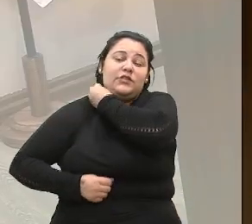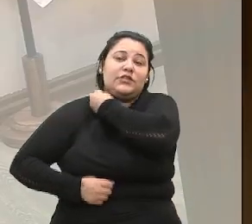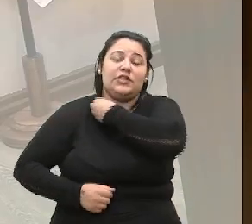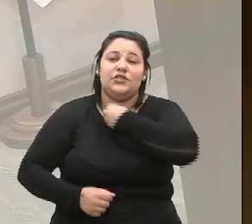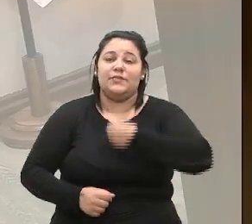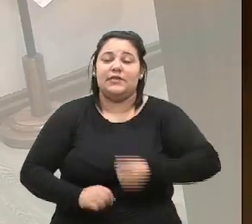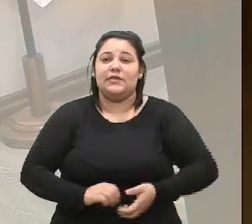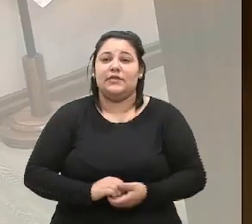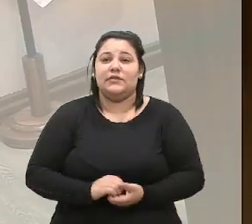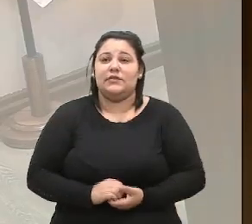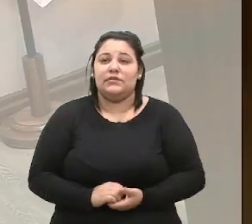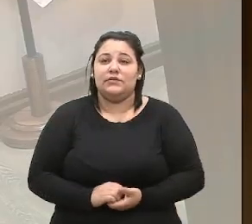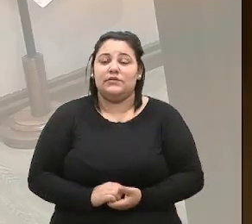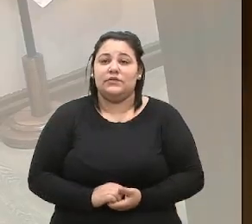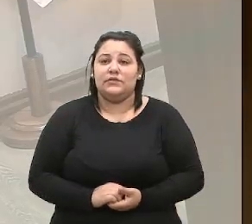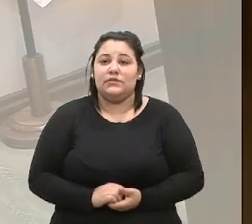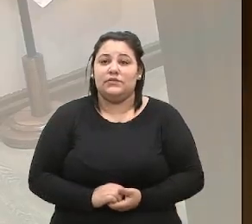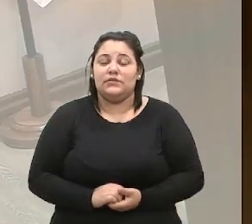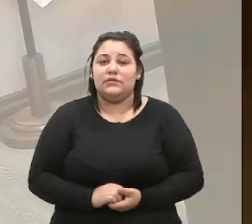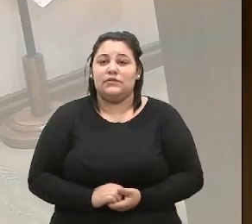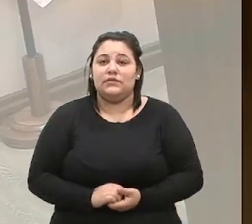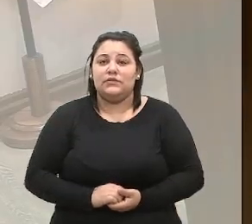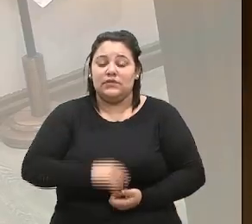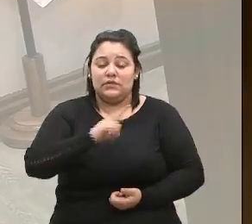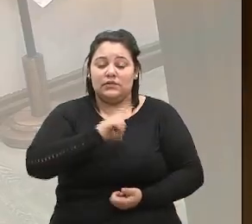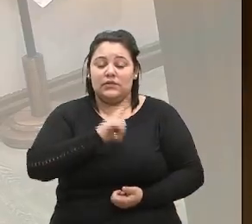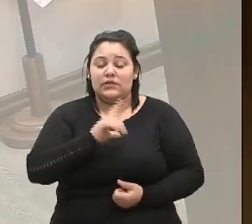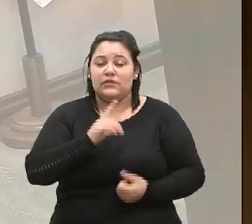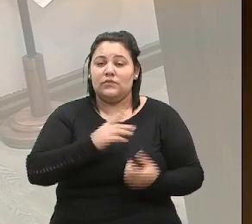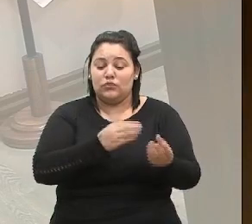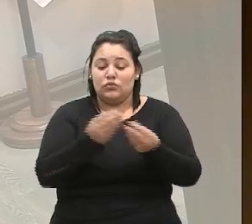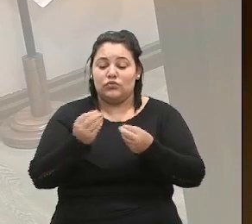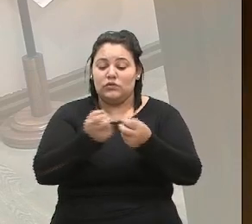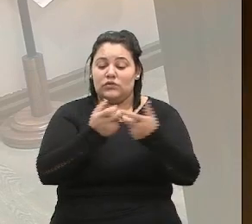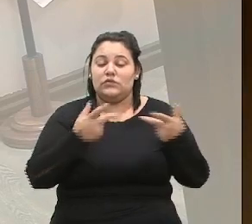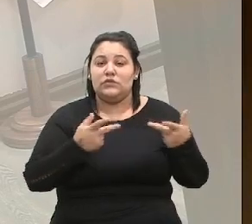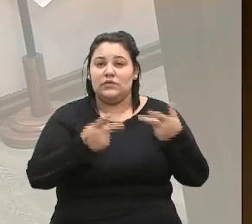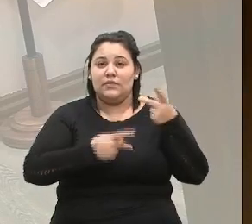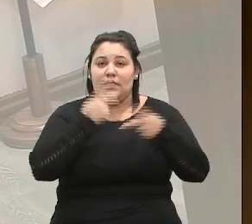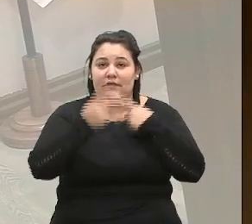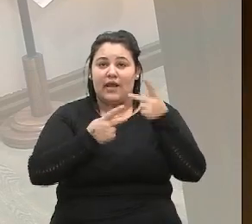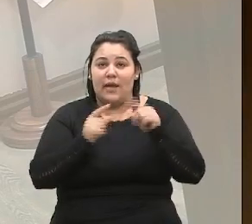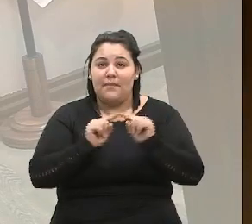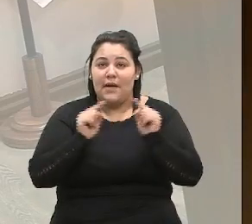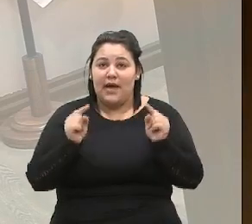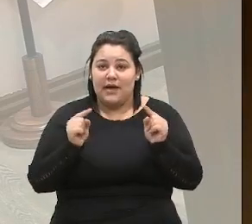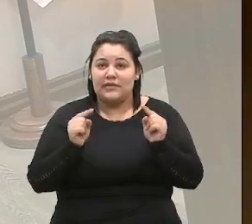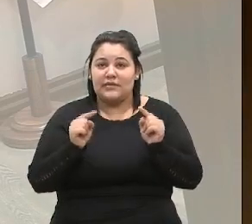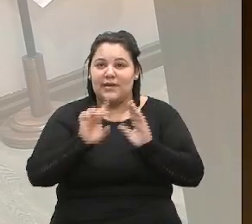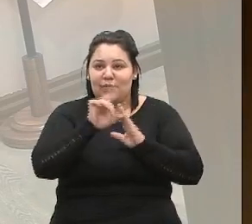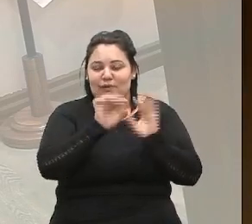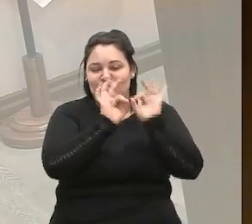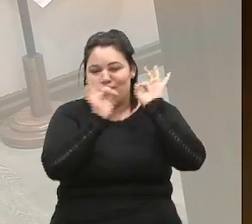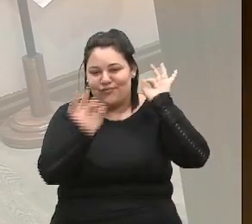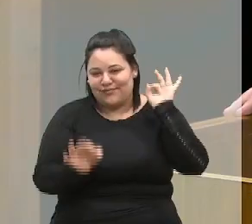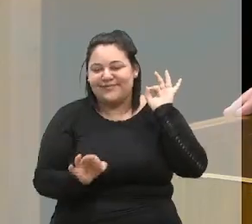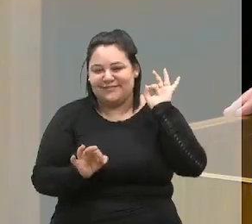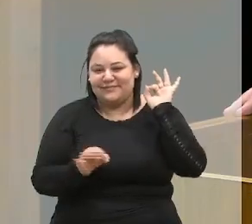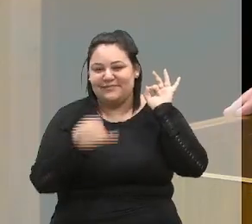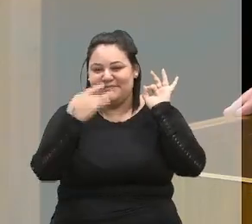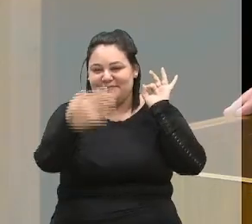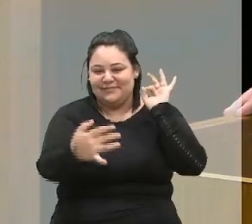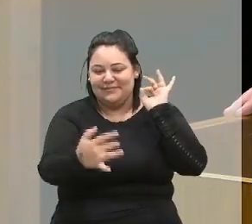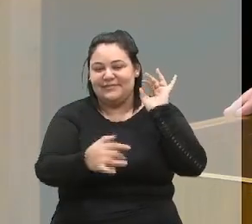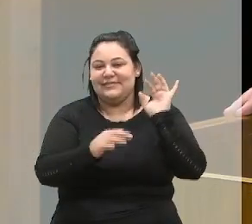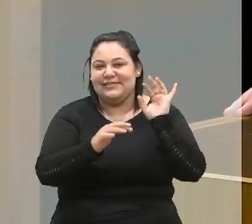Então, eu teria muitas coisas ainda para falar, mas a gente vai falando no decorrer das